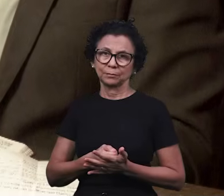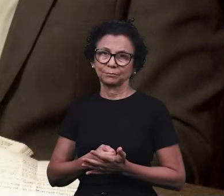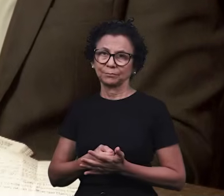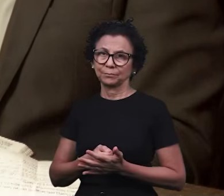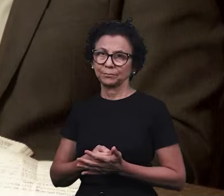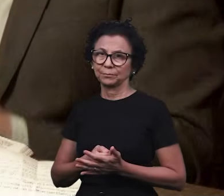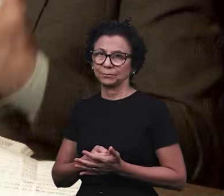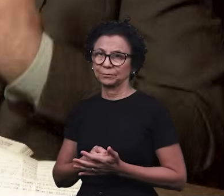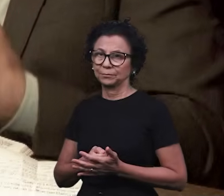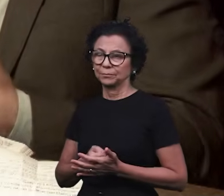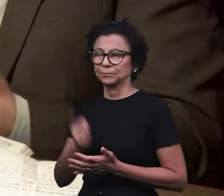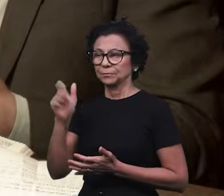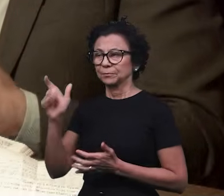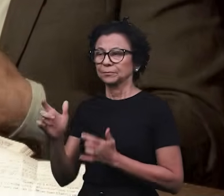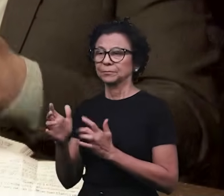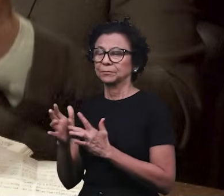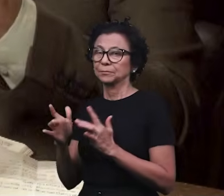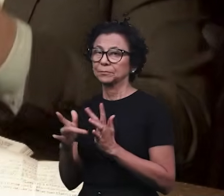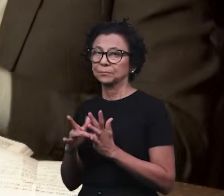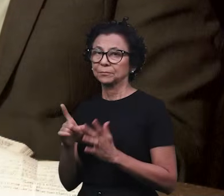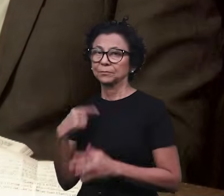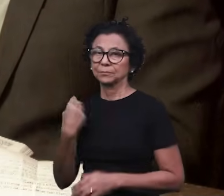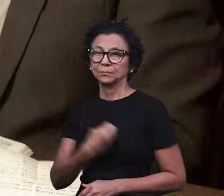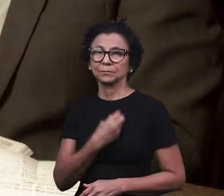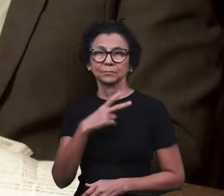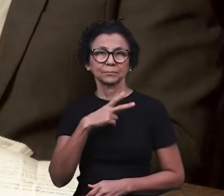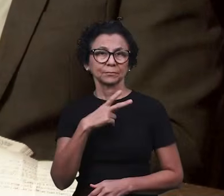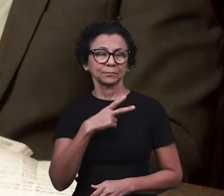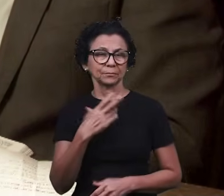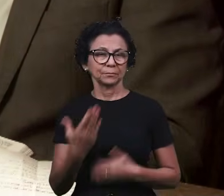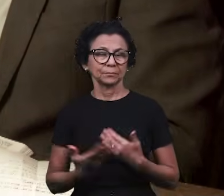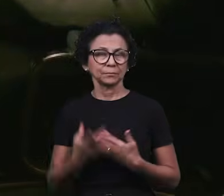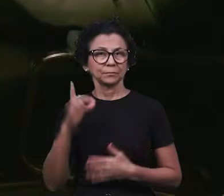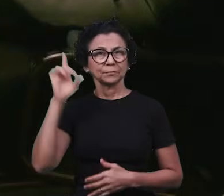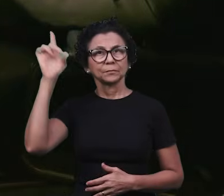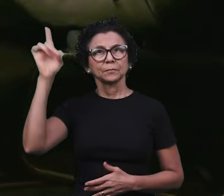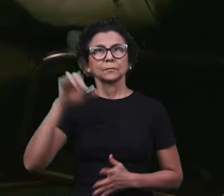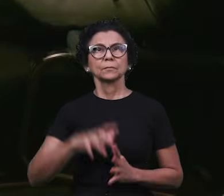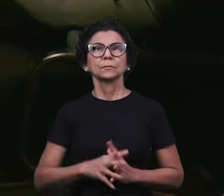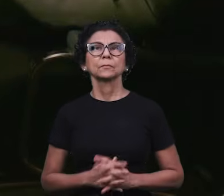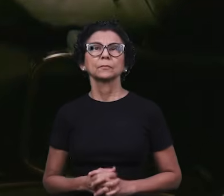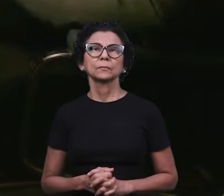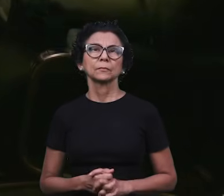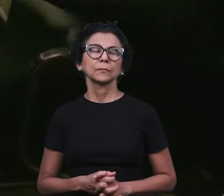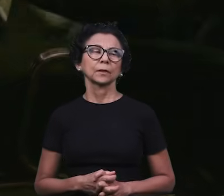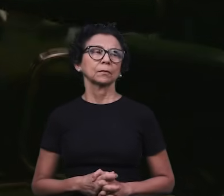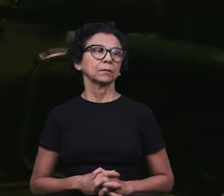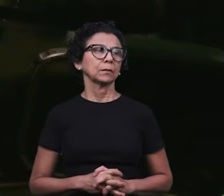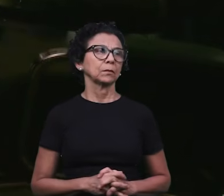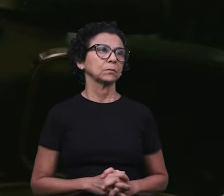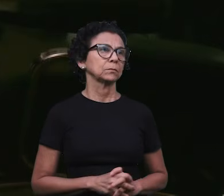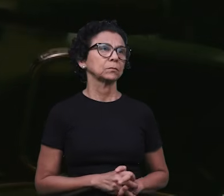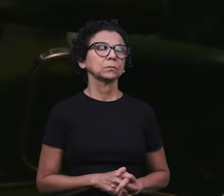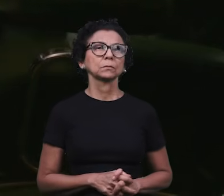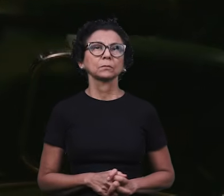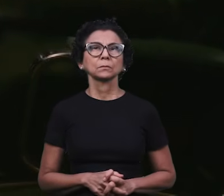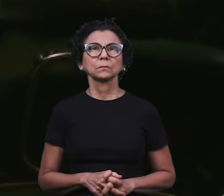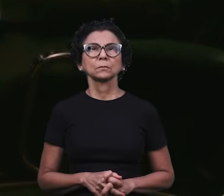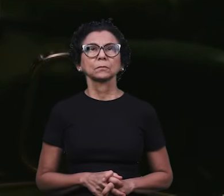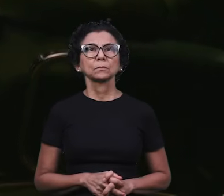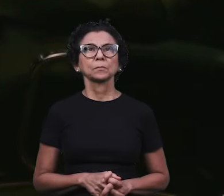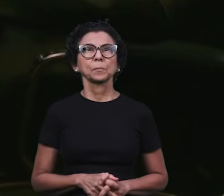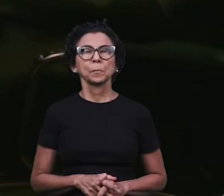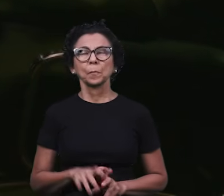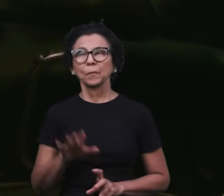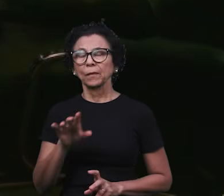Senhor Jesus e na nossa vida como um servo de Deus, né? Pastor Diniz, até antes de passar a palavra para o senhor, só para